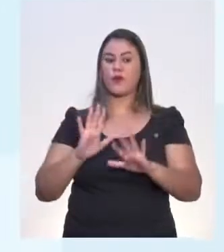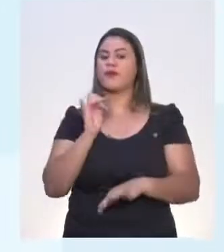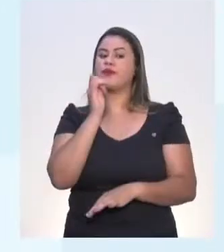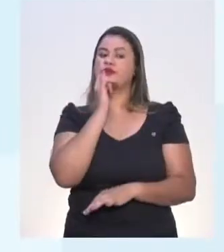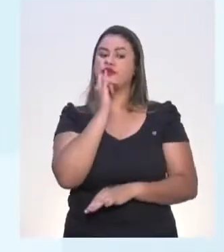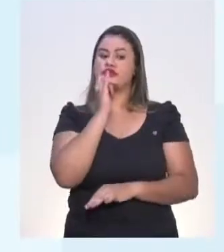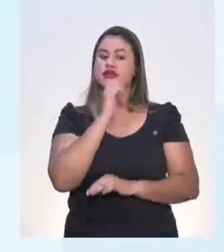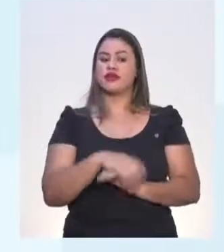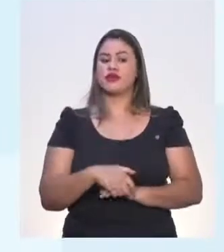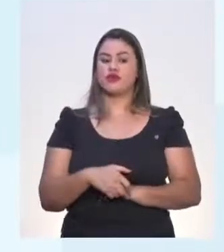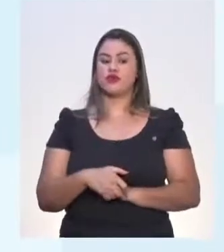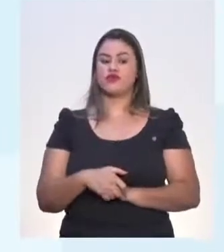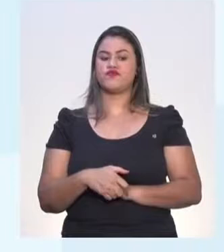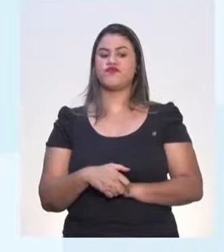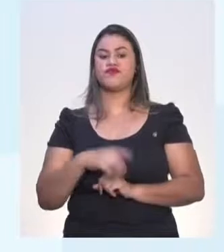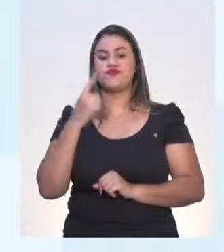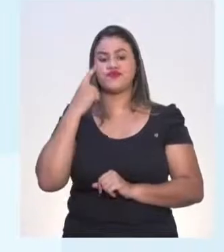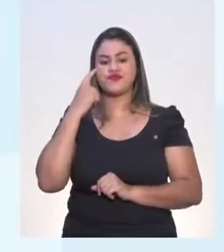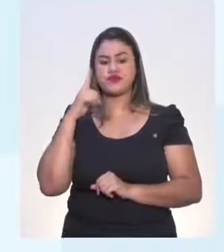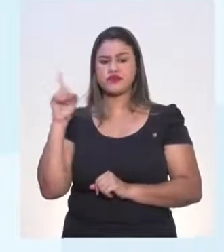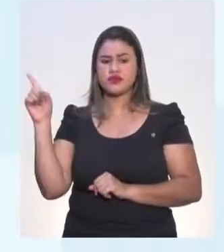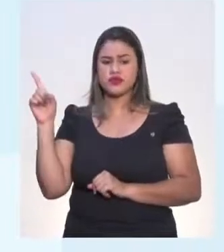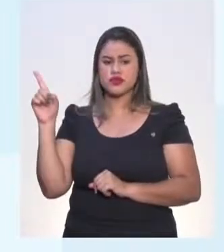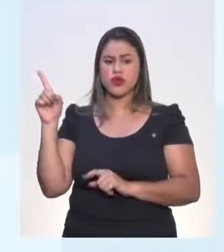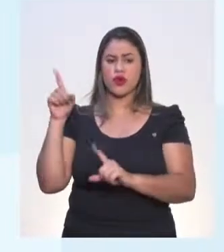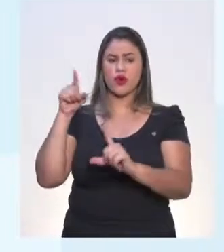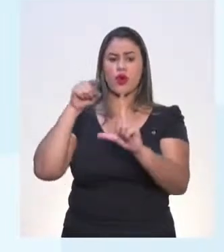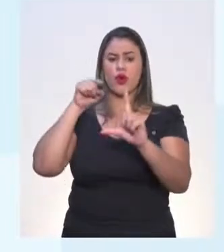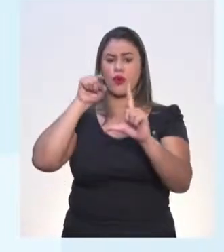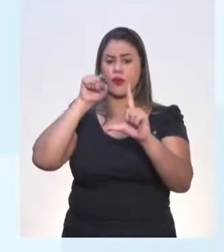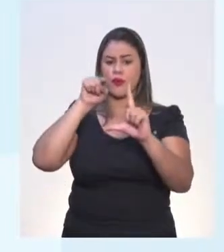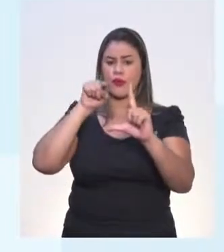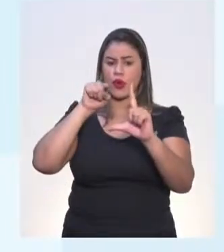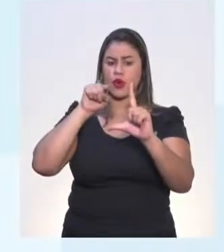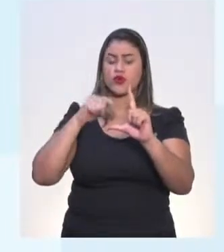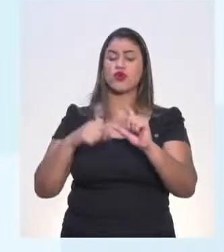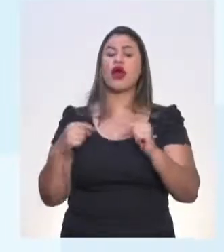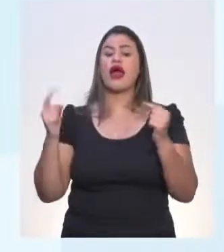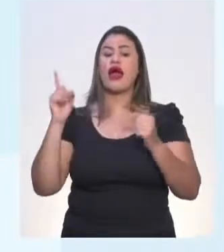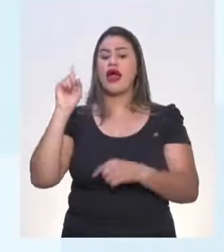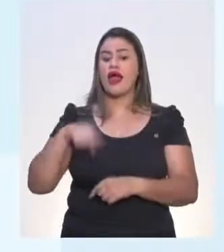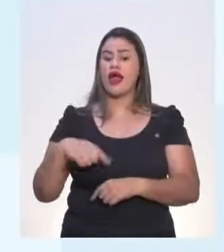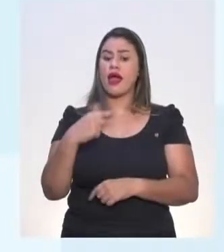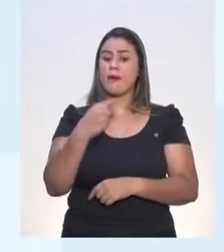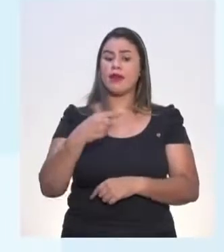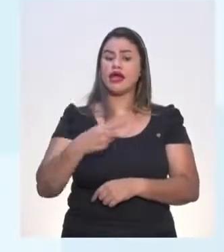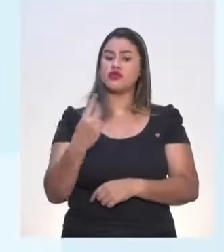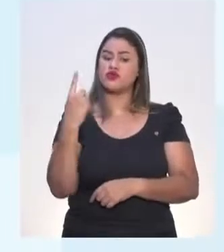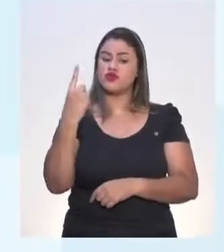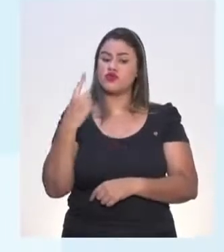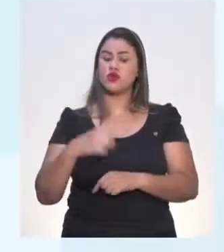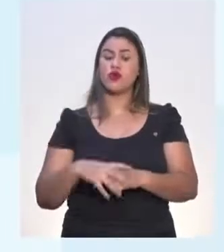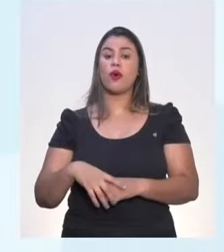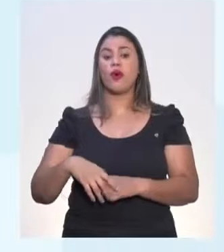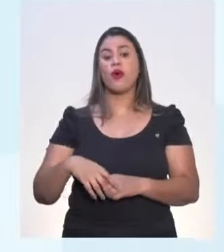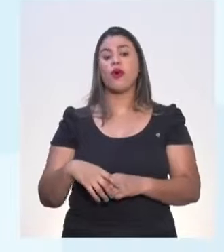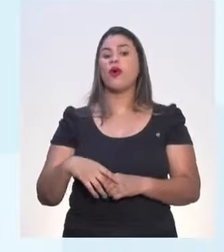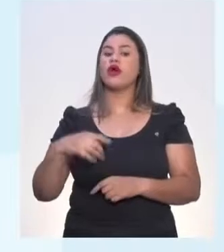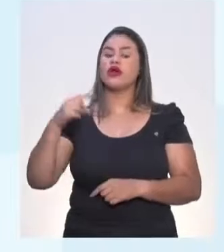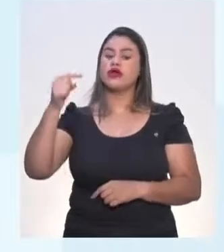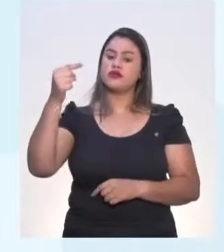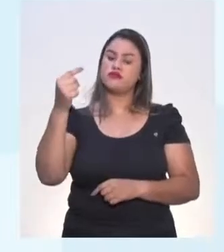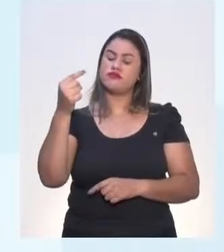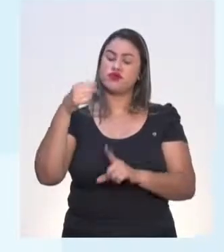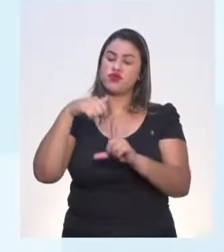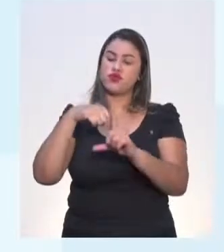ele seria 1 negativo do x e 1 positivo do y. Então,